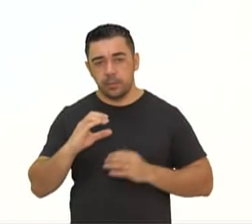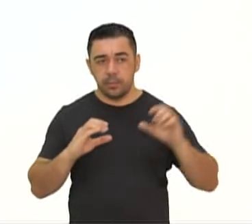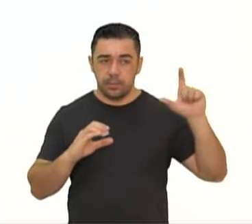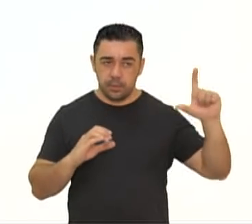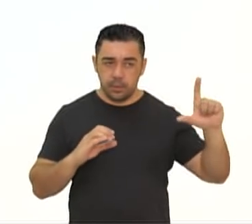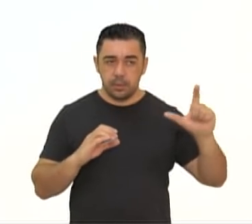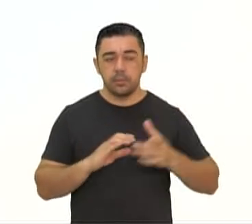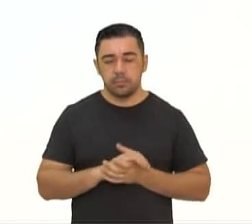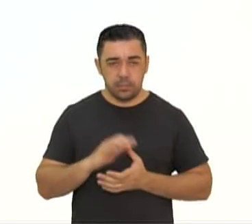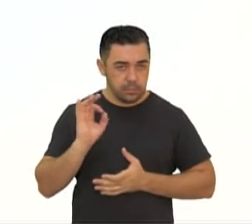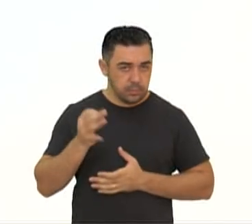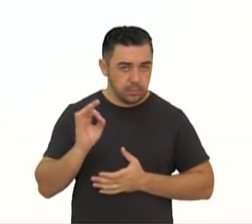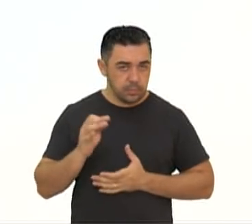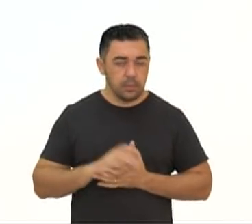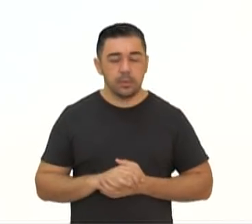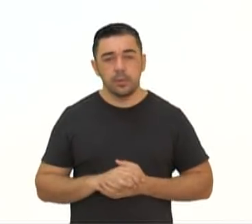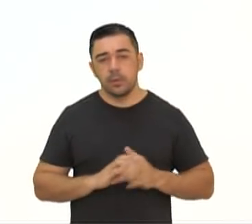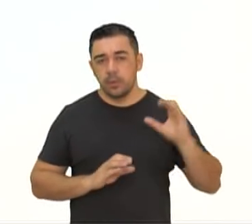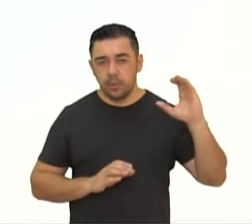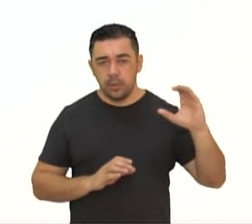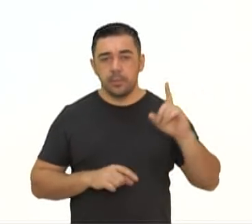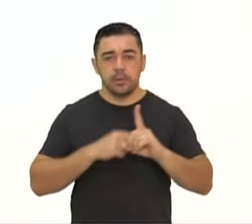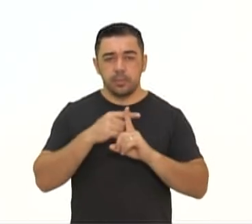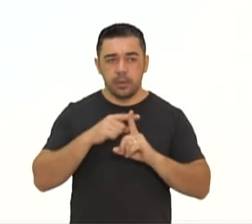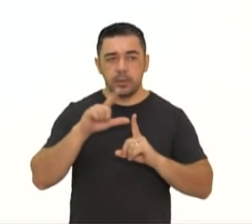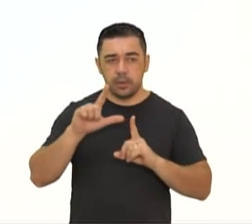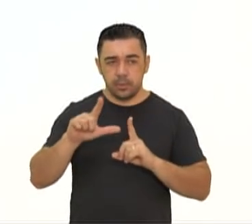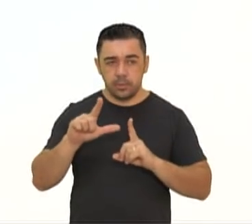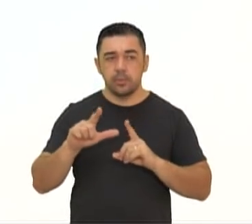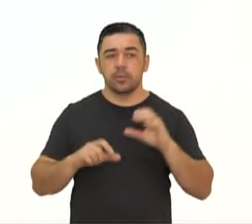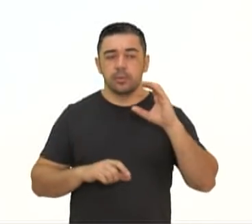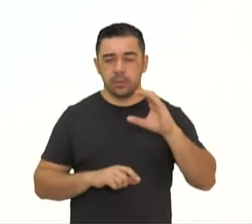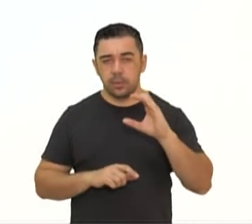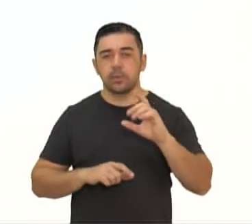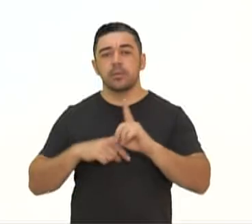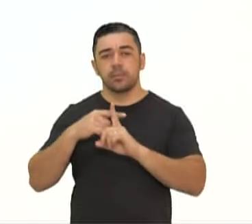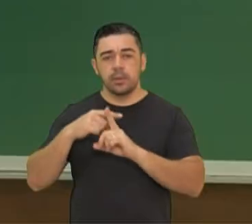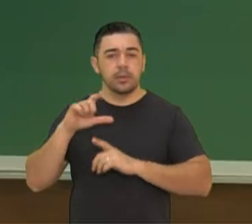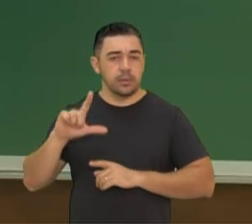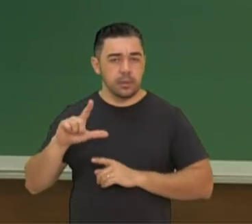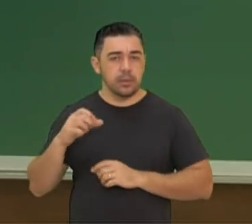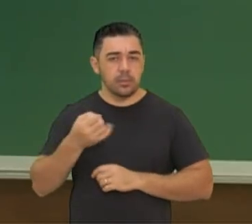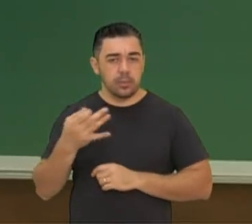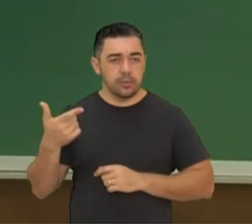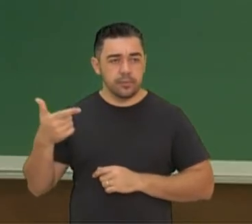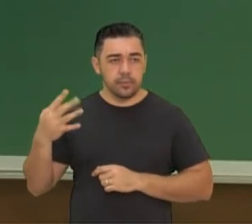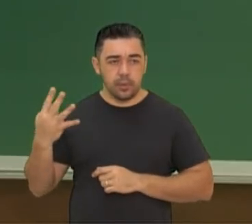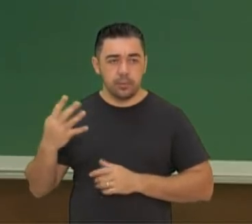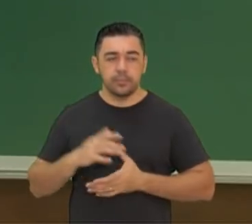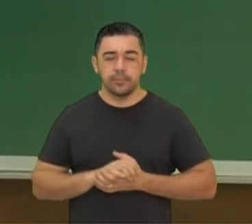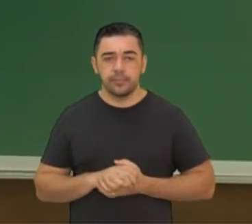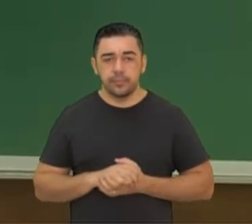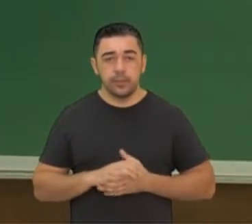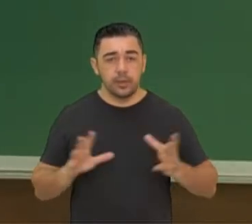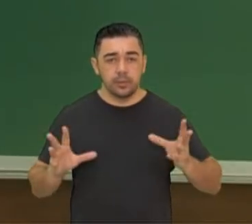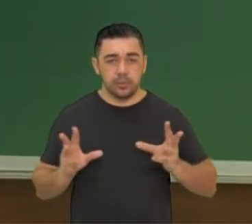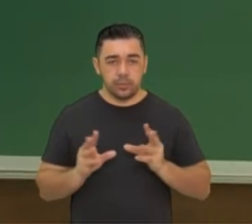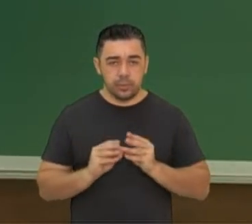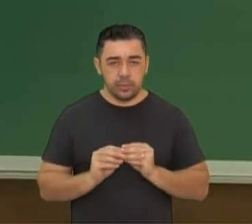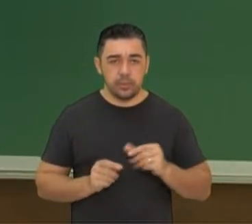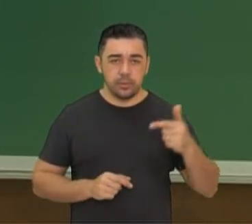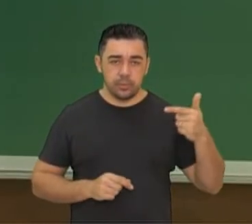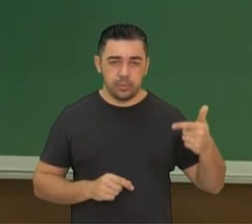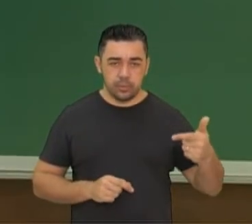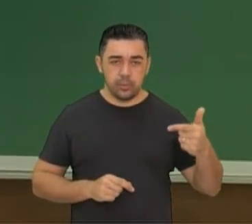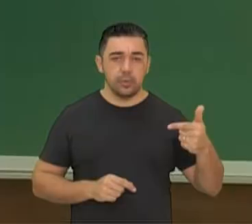largura, certo? Comprimento mais largura mais comprimento mais largura dá quanto? Dá 24. Reduzindo os termos